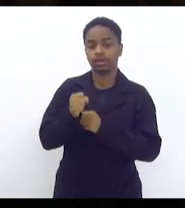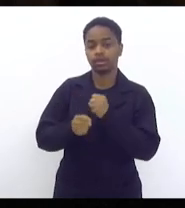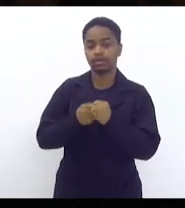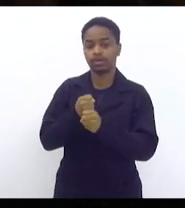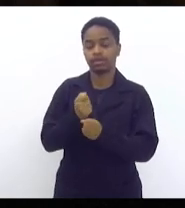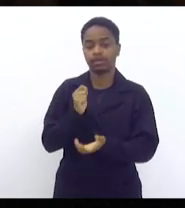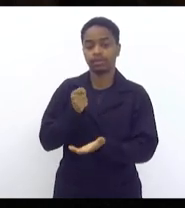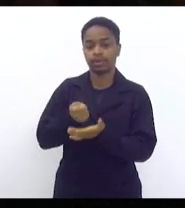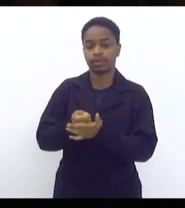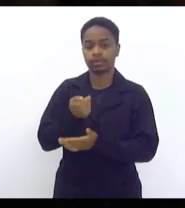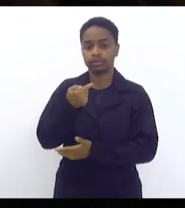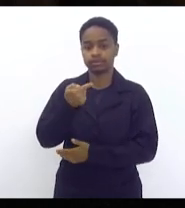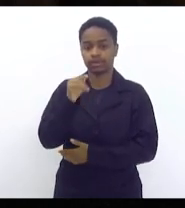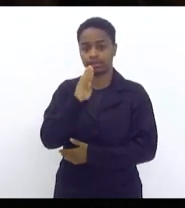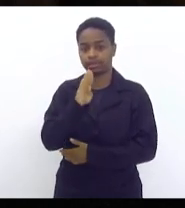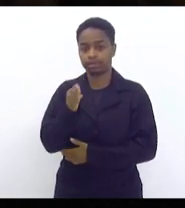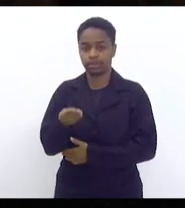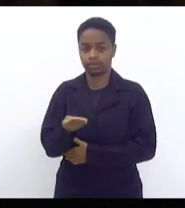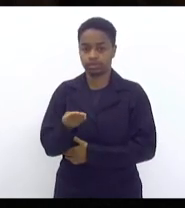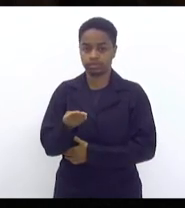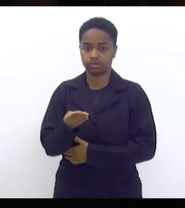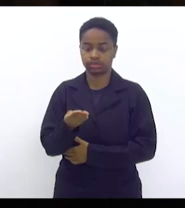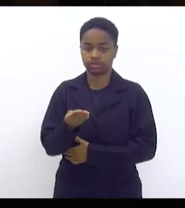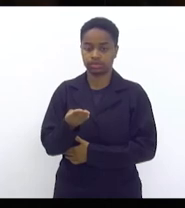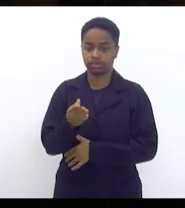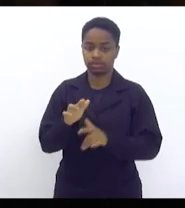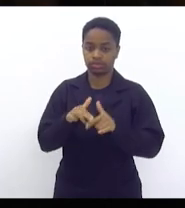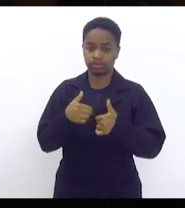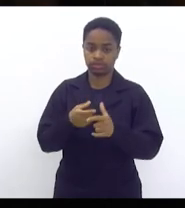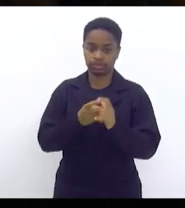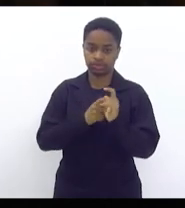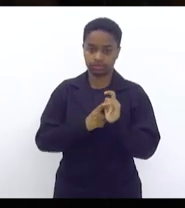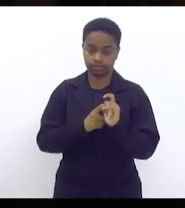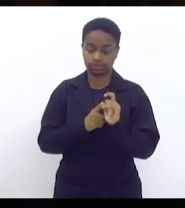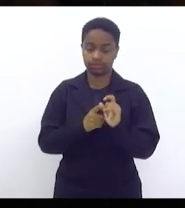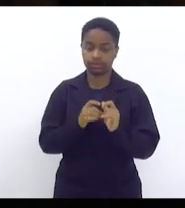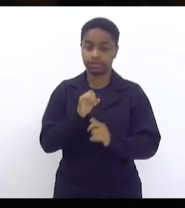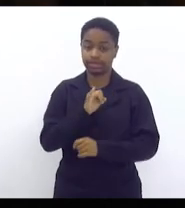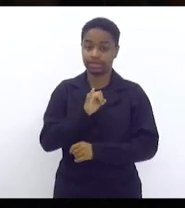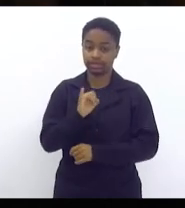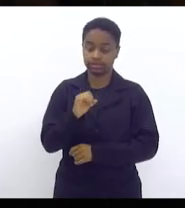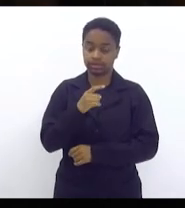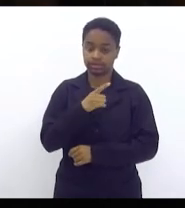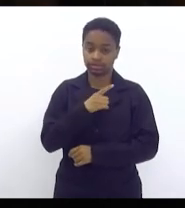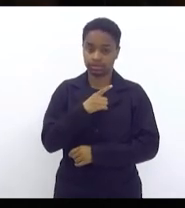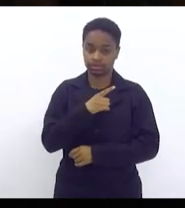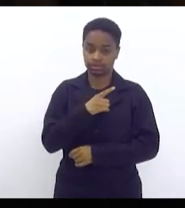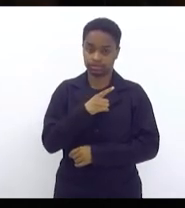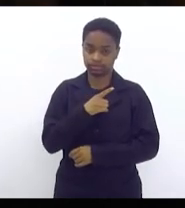7 bilhões de serviço da dívida. Se nós tivéssemos